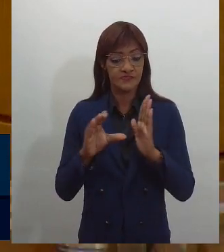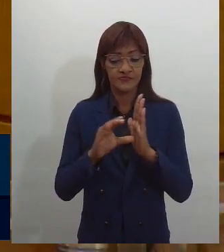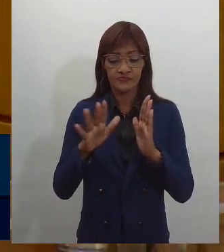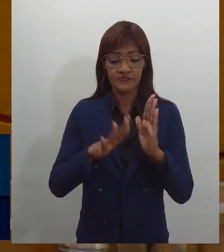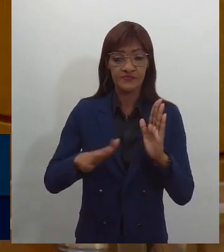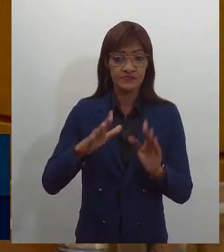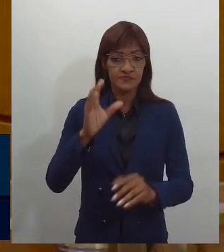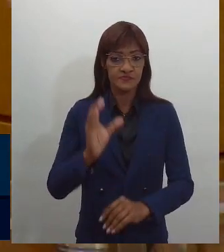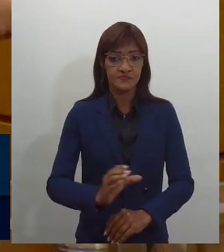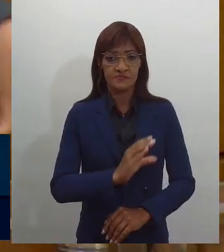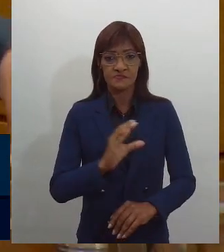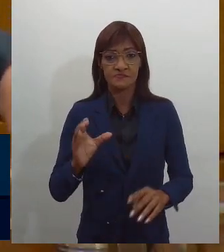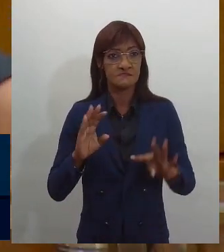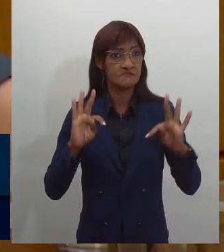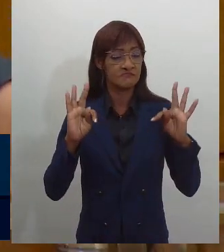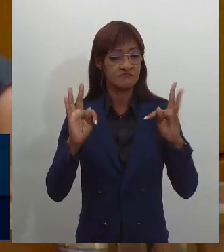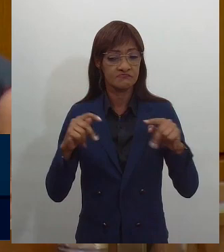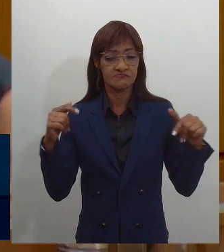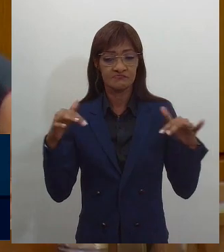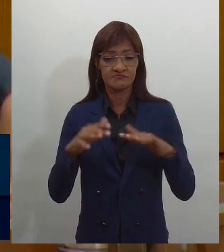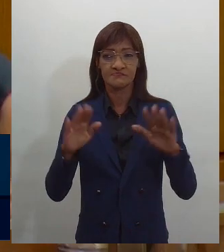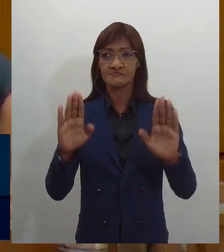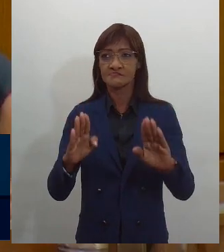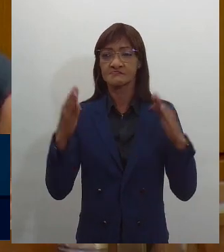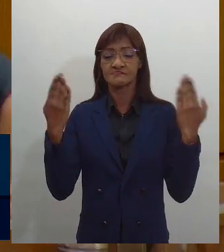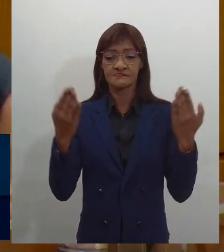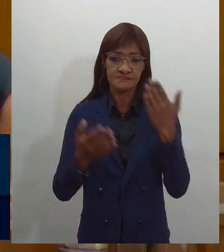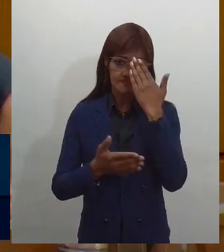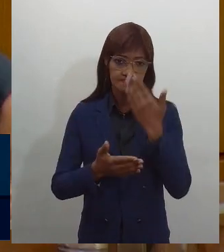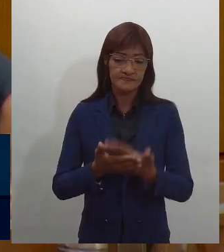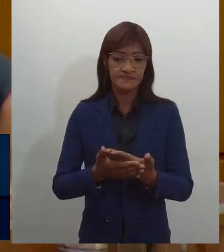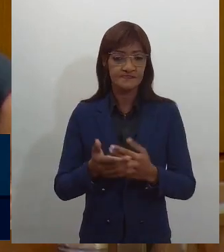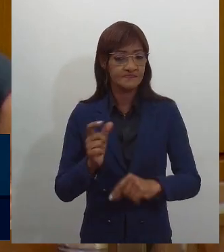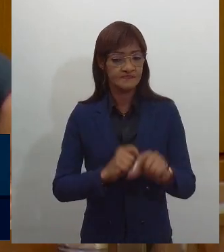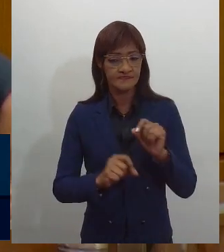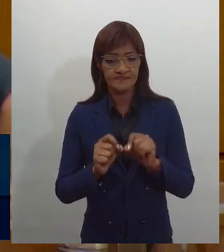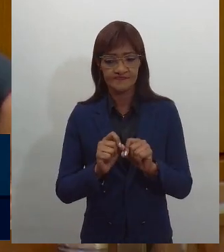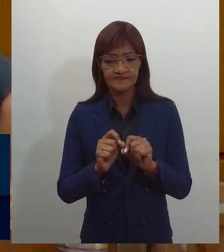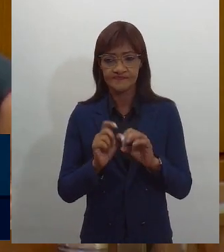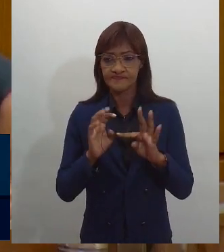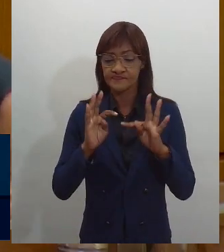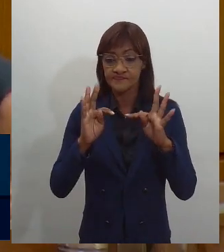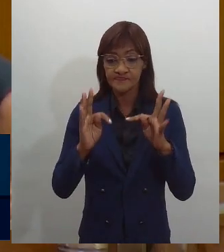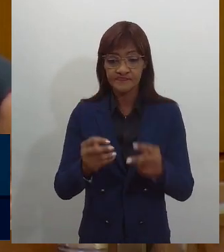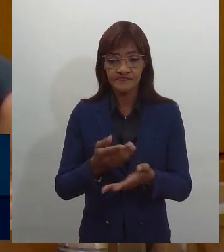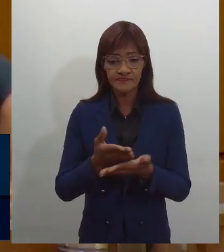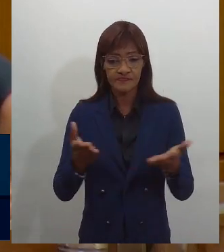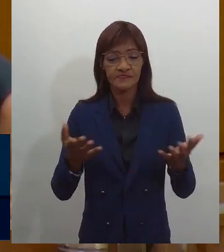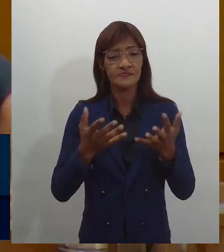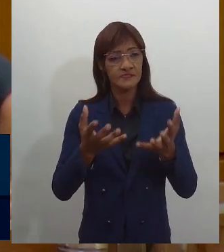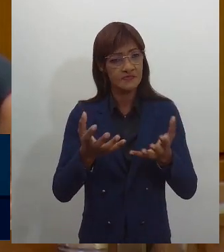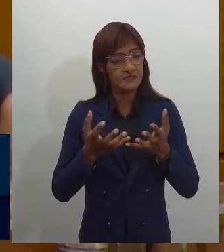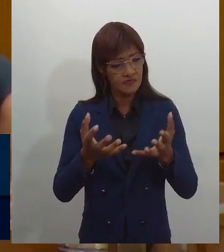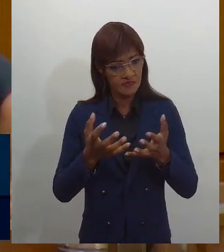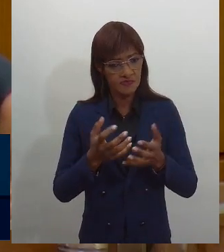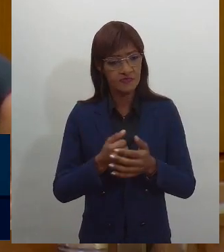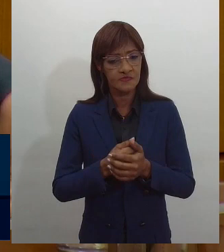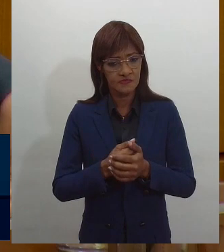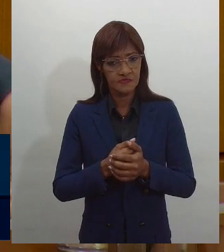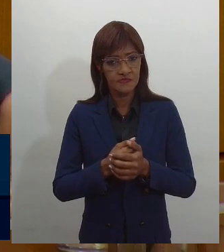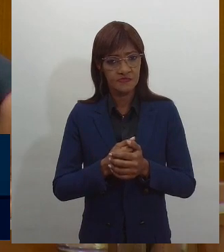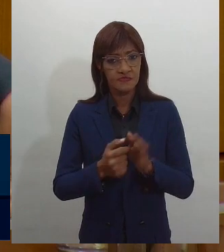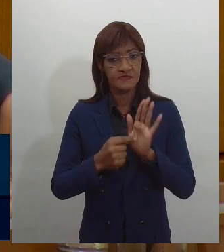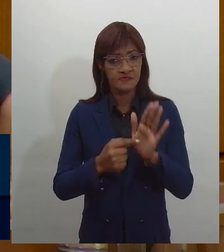duas grandes festas, acredito que contemplando todos aqueles que queriam manifestar a sua fé. Então, só